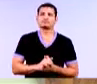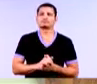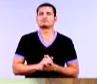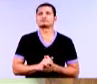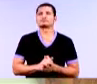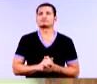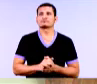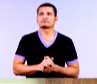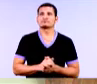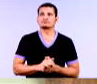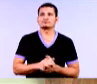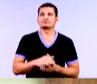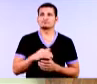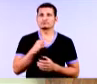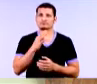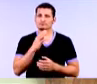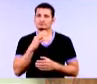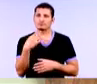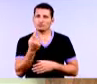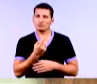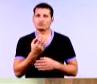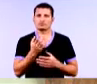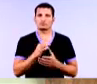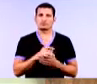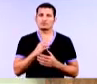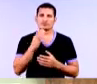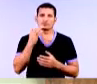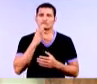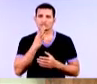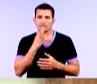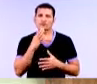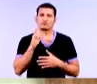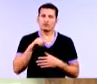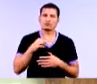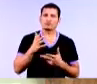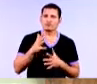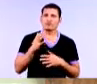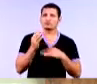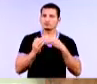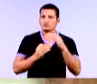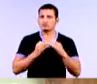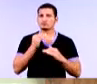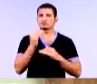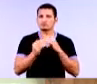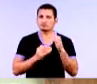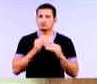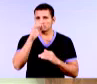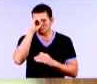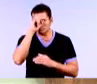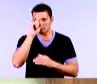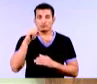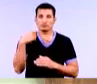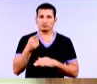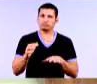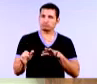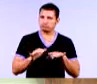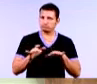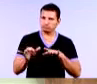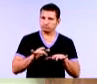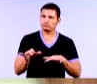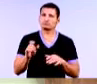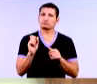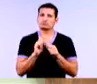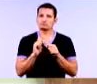Então, nosso conhecimento é mais ou menos assim, a gente vai aprendendo aos poucos e depois a gente está programando aí, fazendo